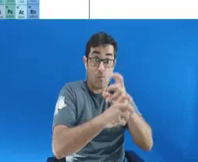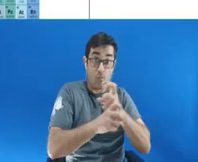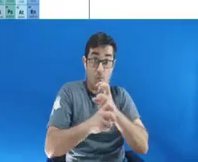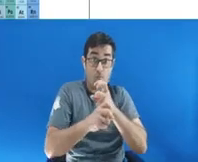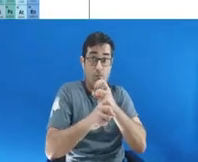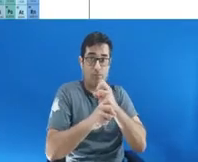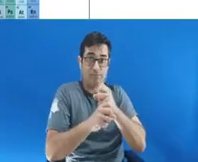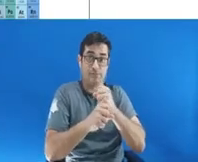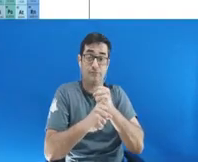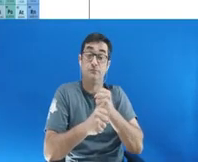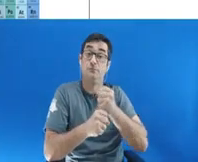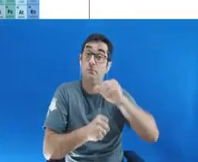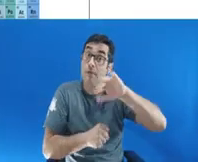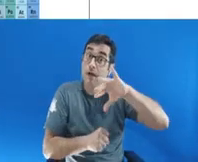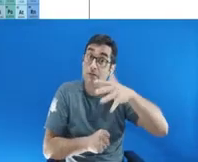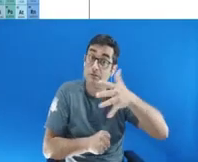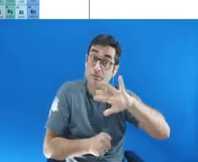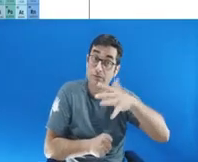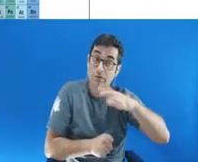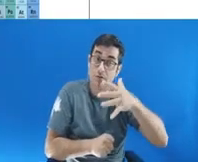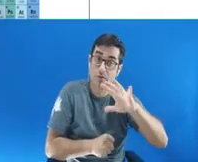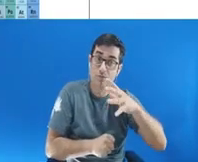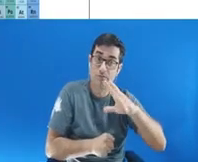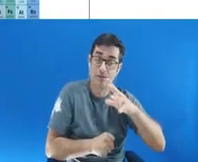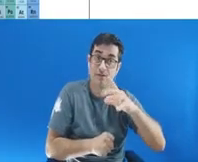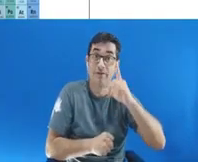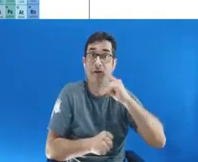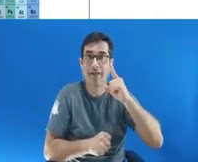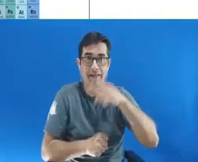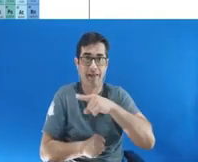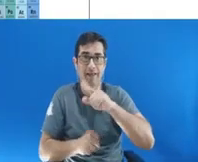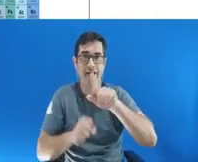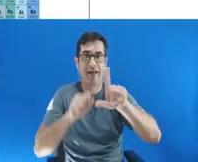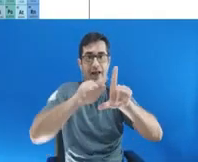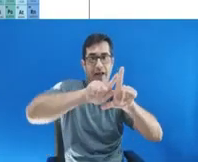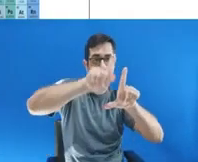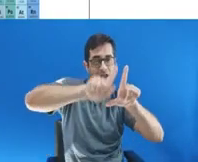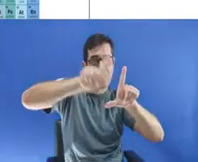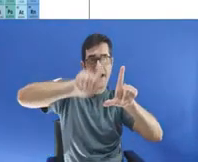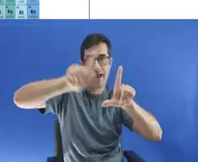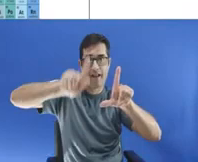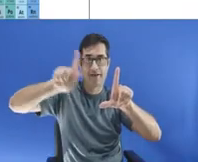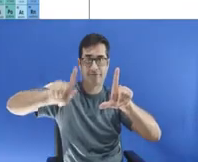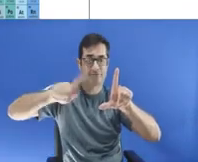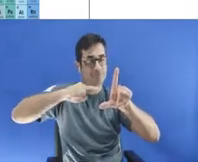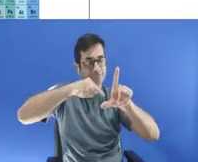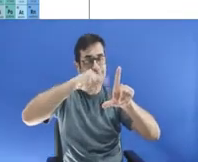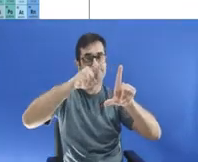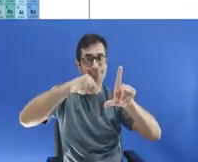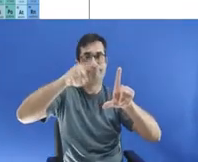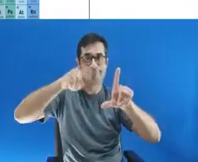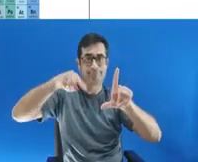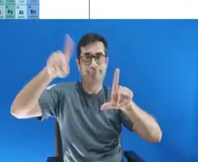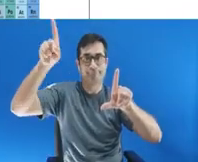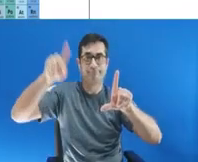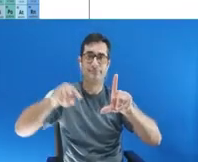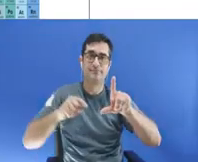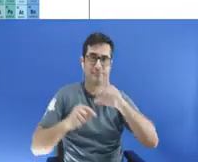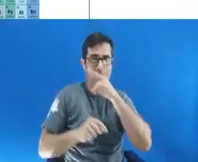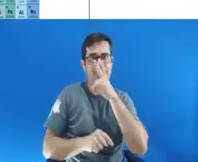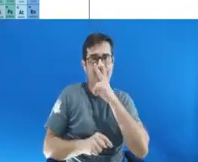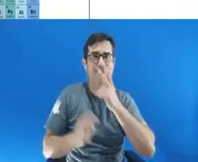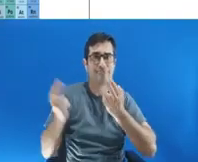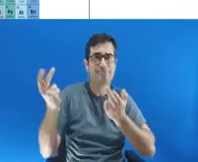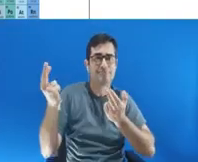alguma variação e isso vai também depender justamente de onde está esse elétron, qual é o subnível que ele